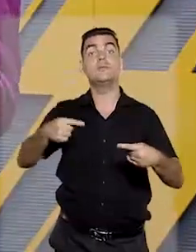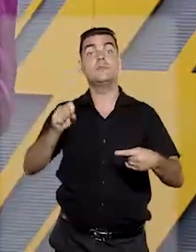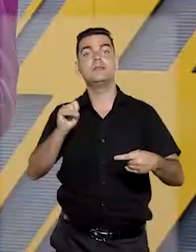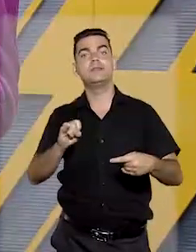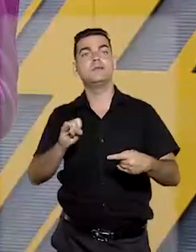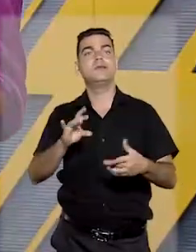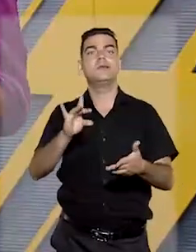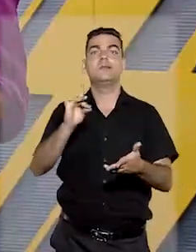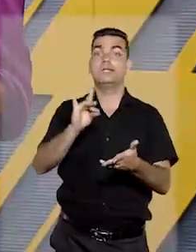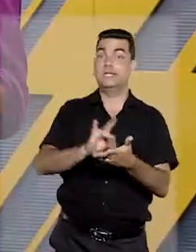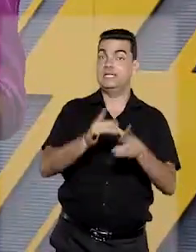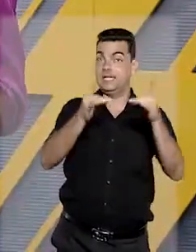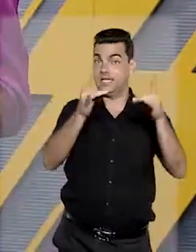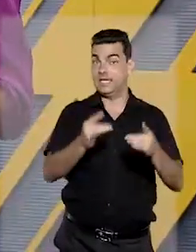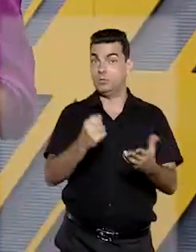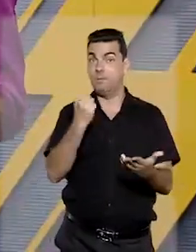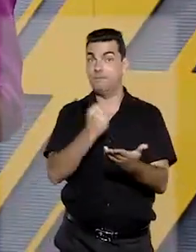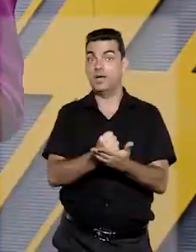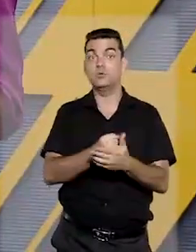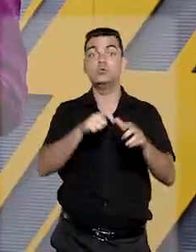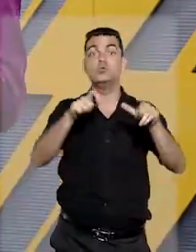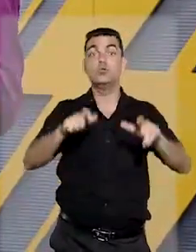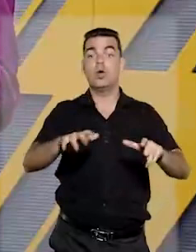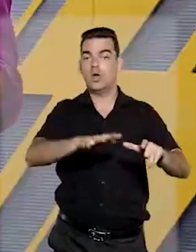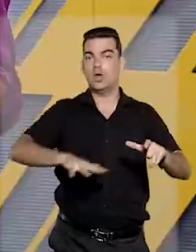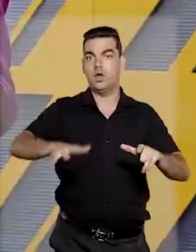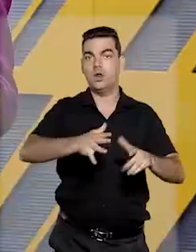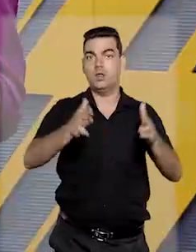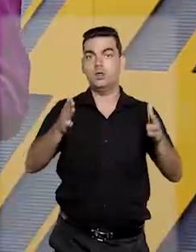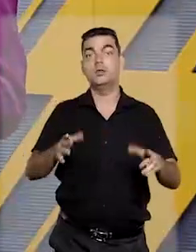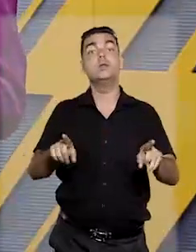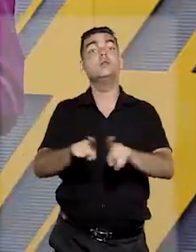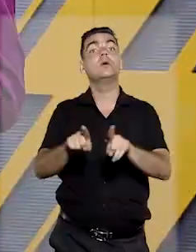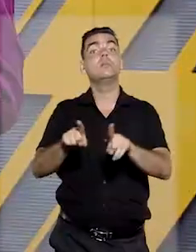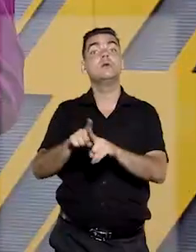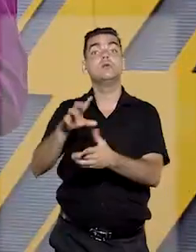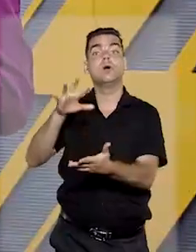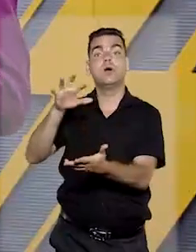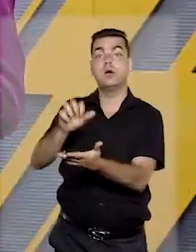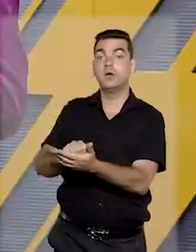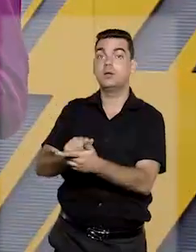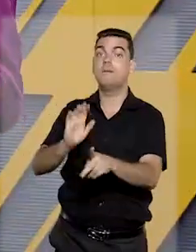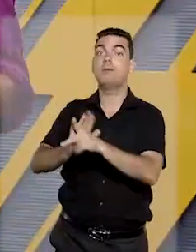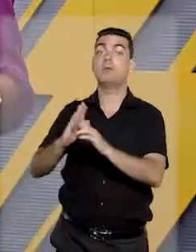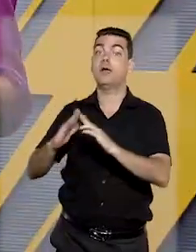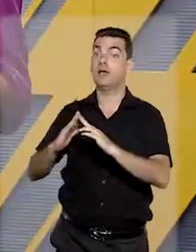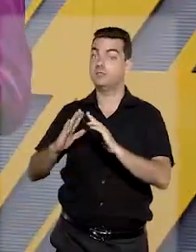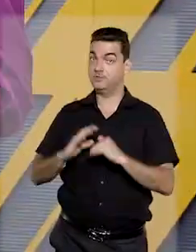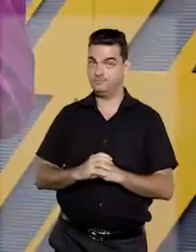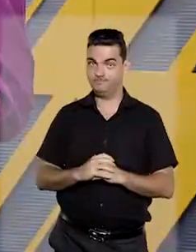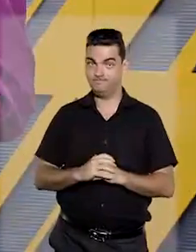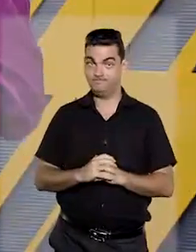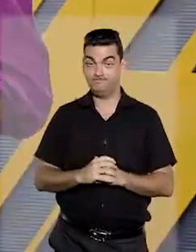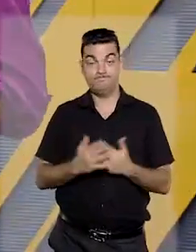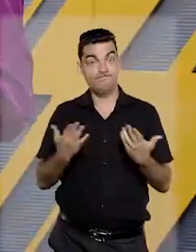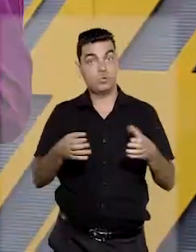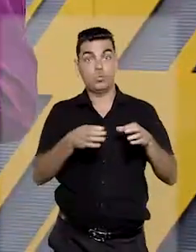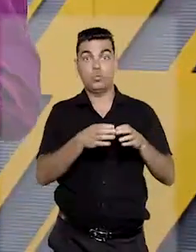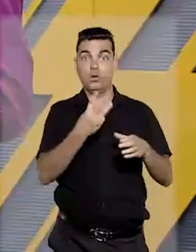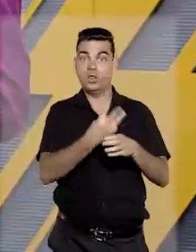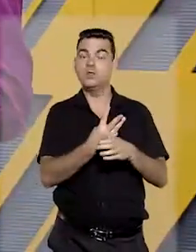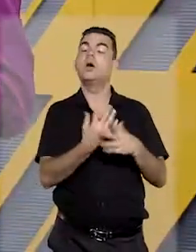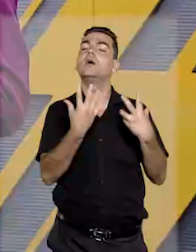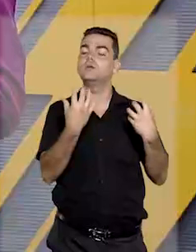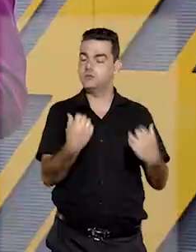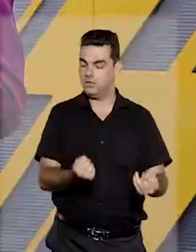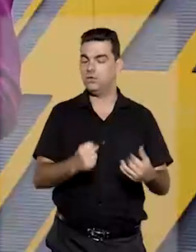realidade fática dos marcos divisórios do terreno e o que consta no registro imobiliário. Assim, o colegiado deu provimento